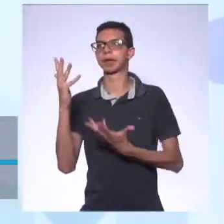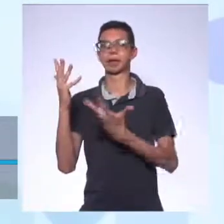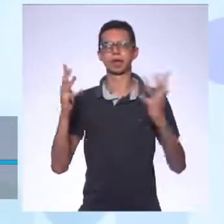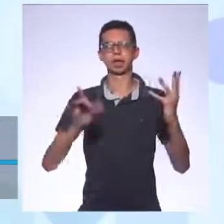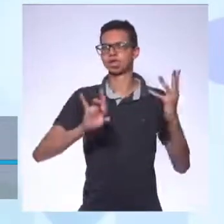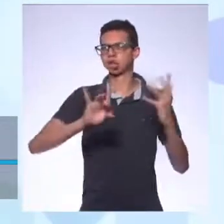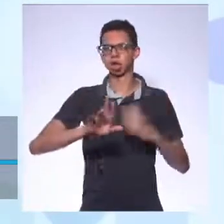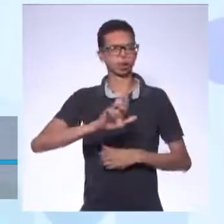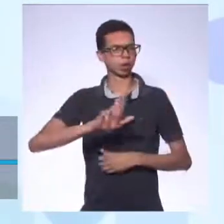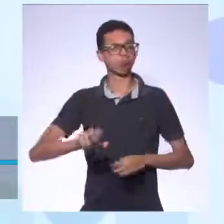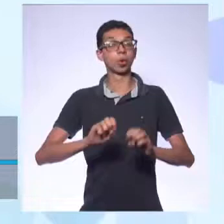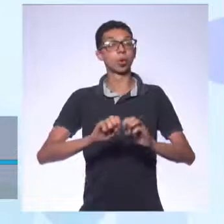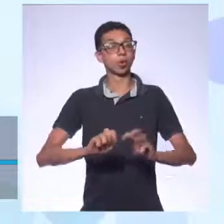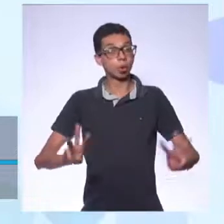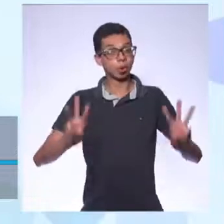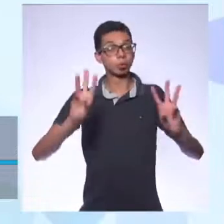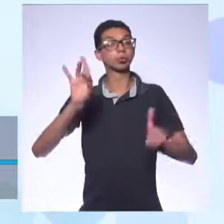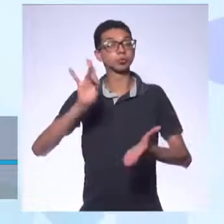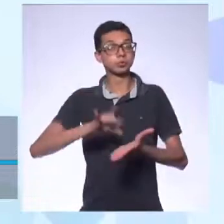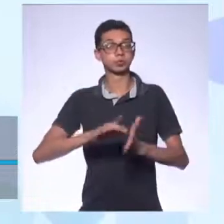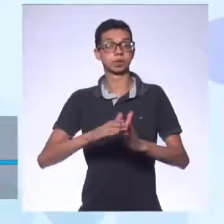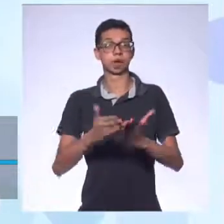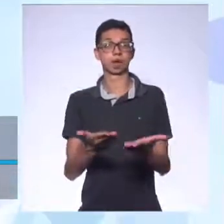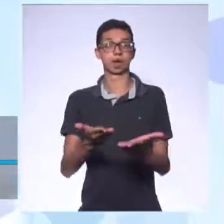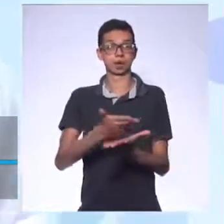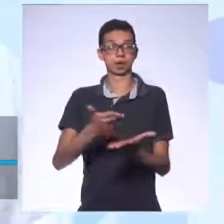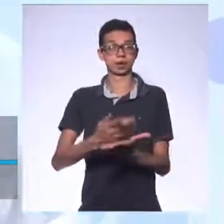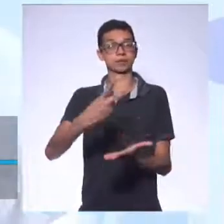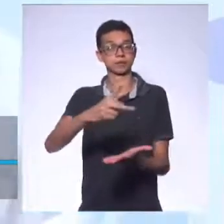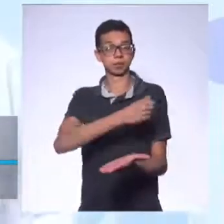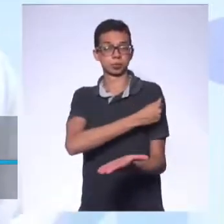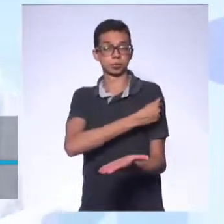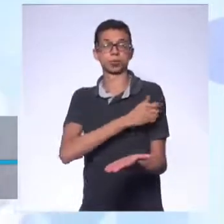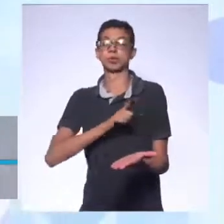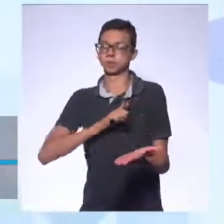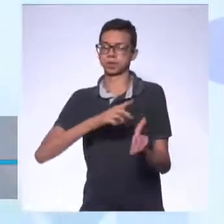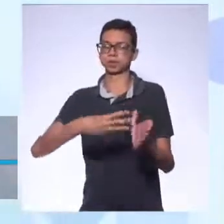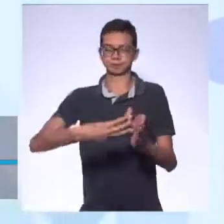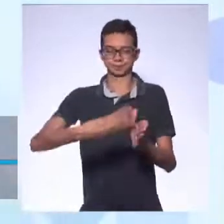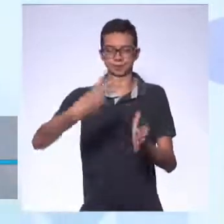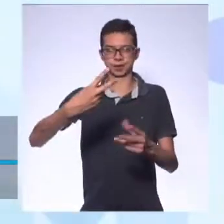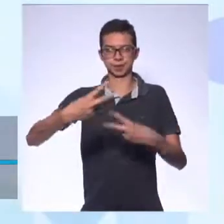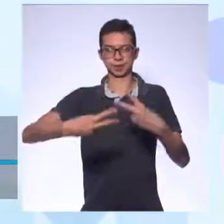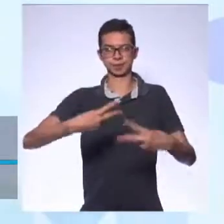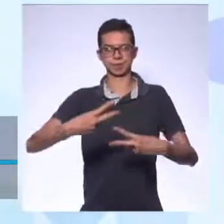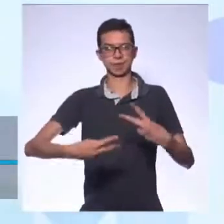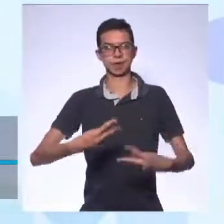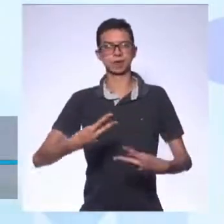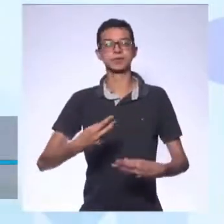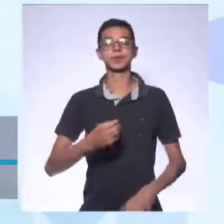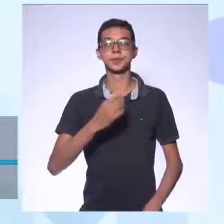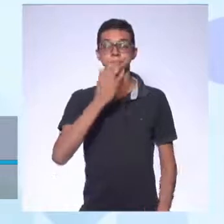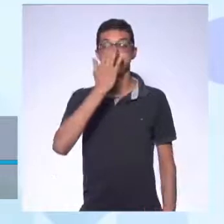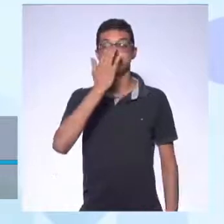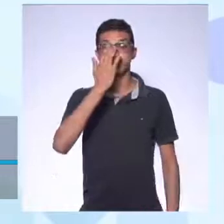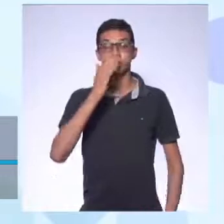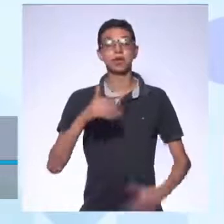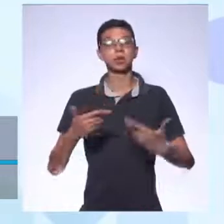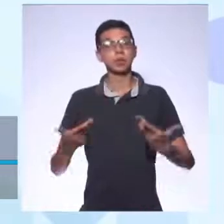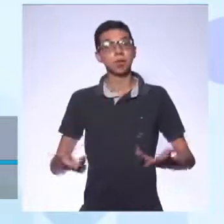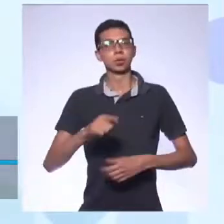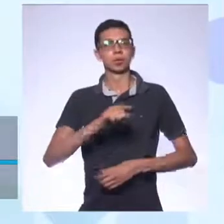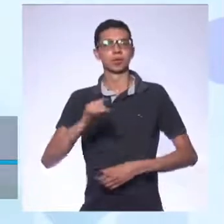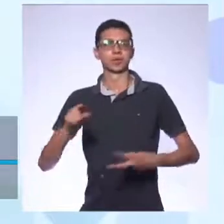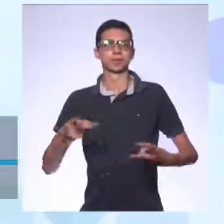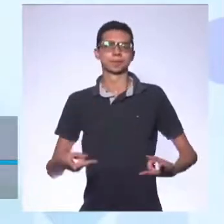preconizado pela ONU. Tá bom? E está no seu caderno do aluno, também no 3º bimestre, se eu não me engano. Então, é para vocês perceberem que não